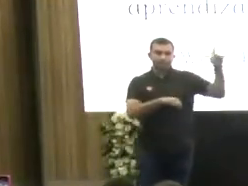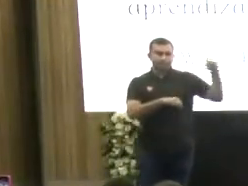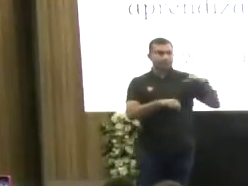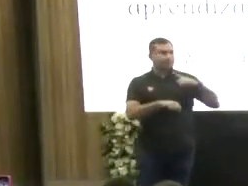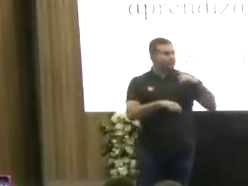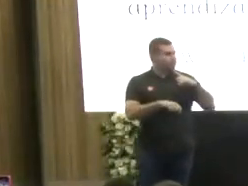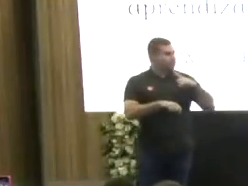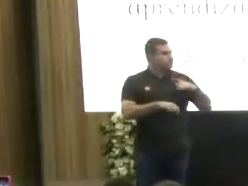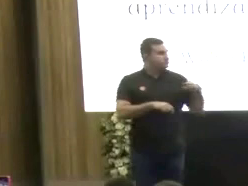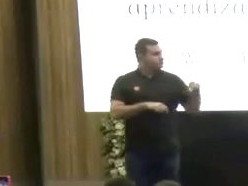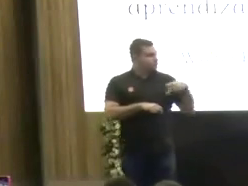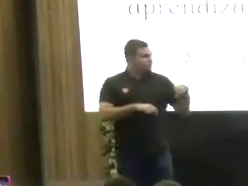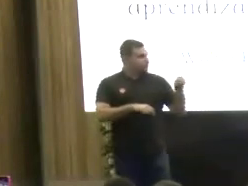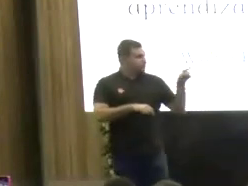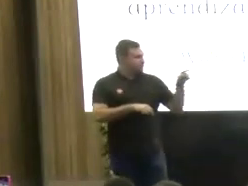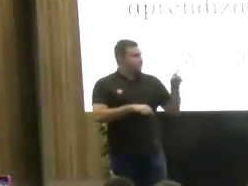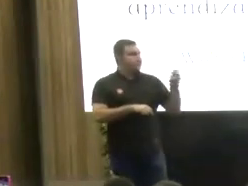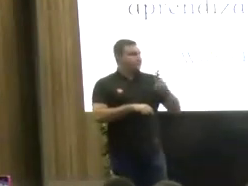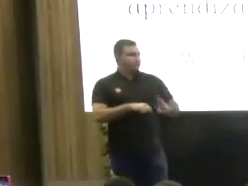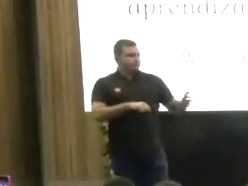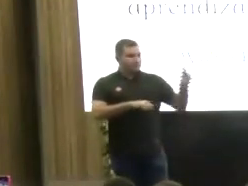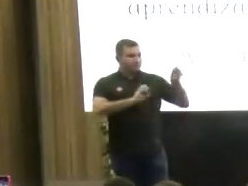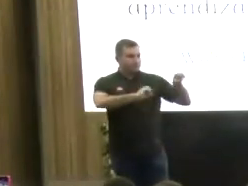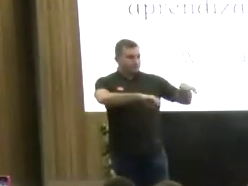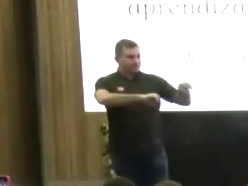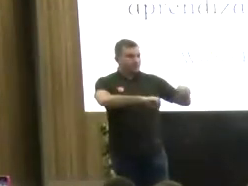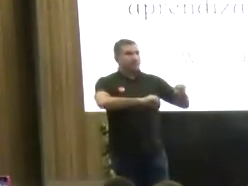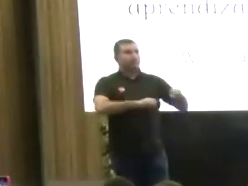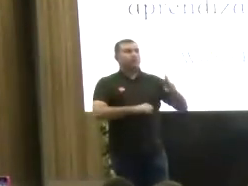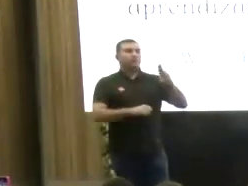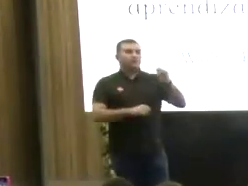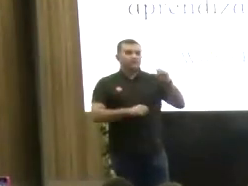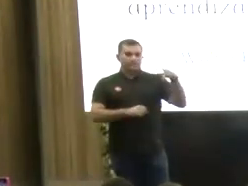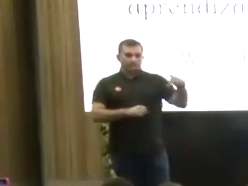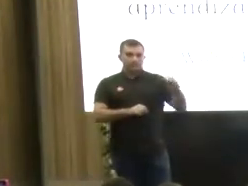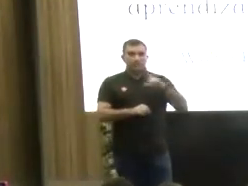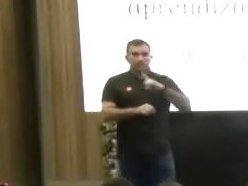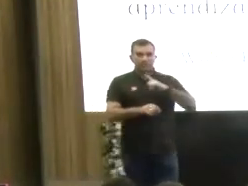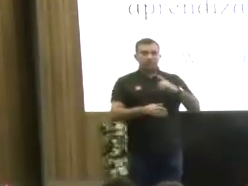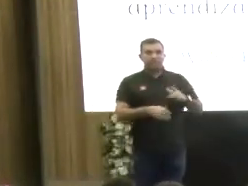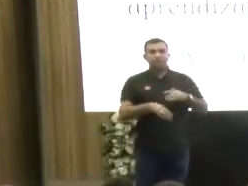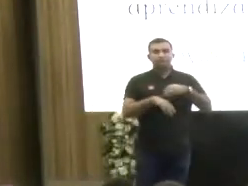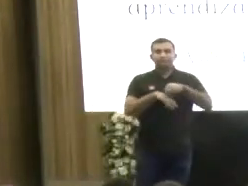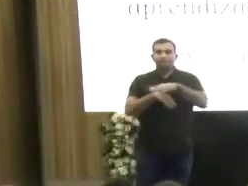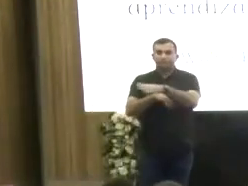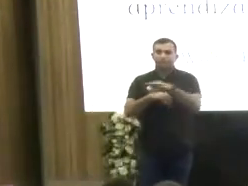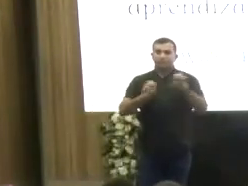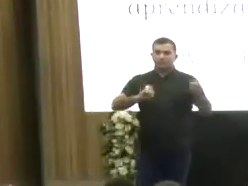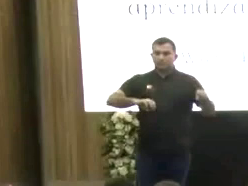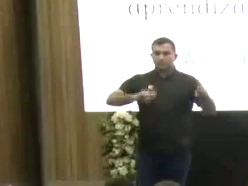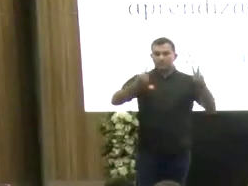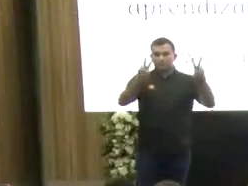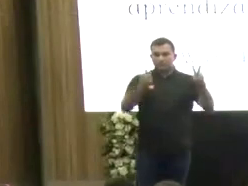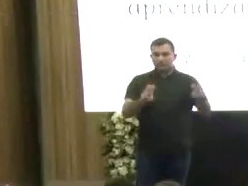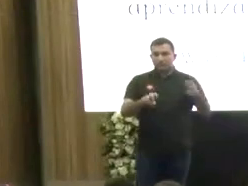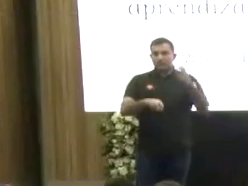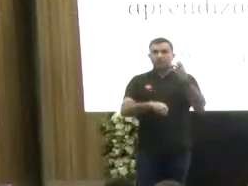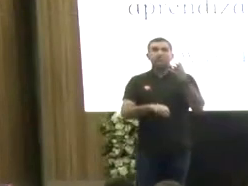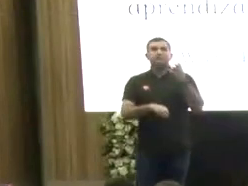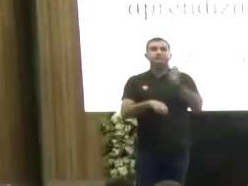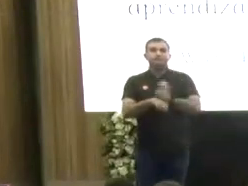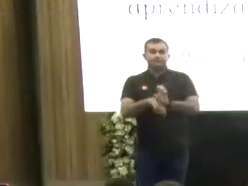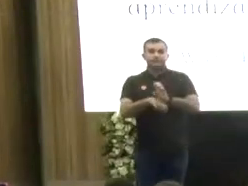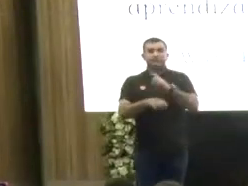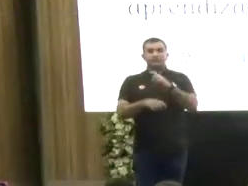da Faculdade de Educação da Universidade de São Paulo, e sua contribuição acadêmica concentra nos temas relativos ao Estado, sociedade